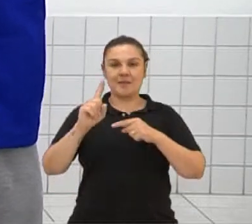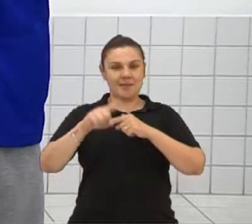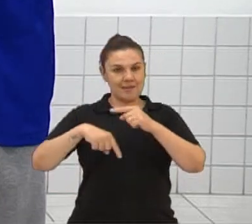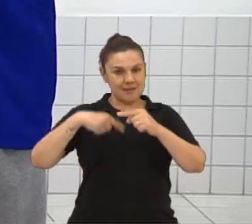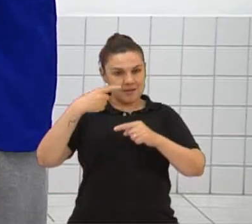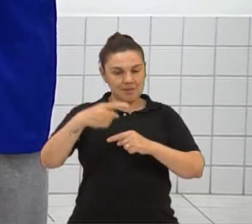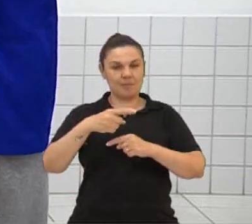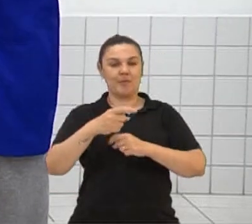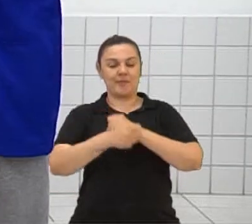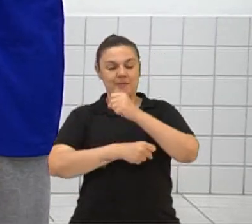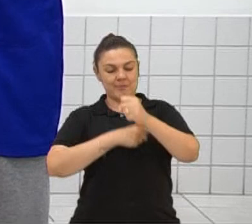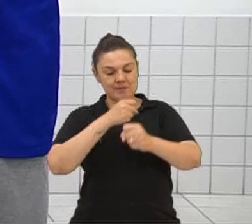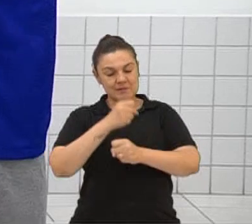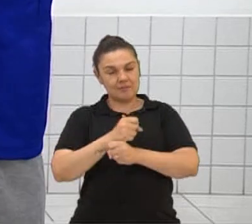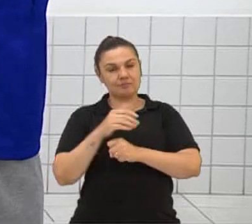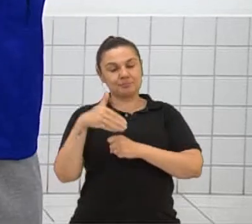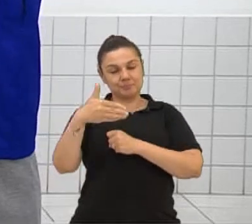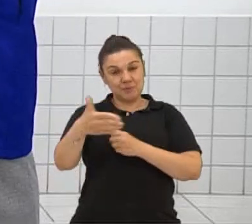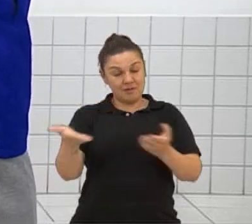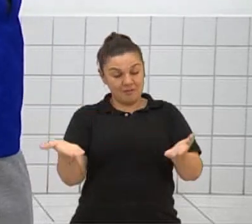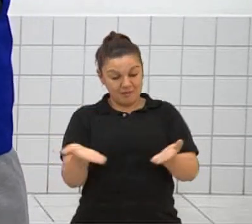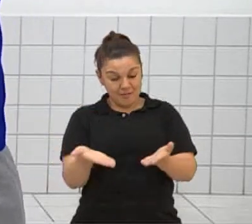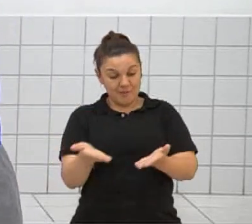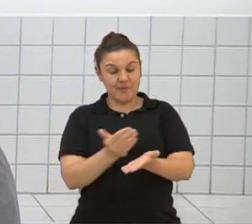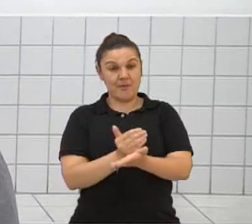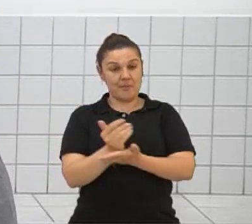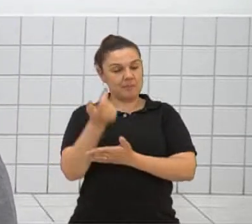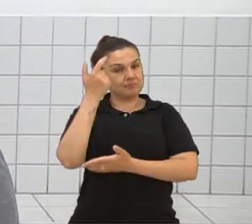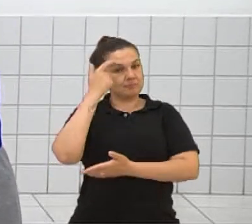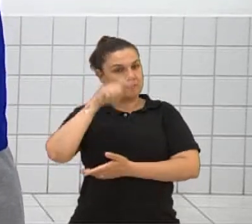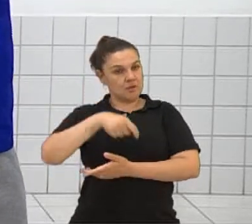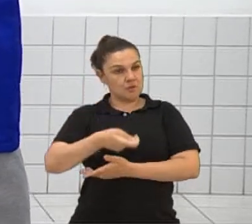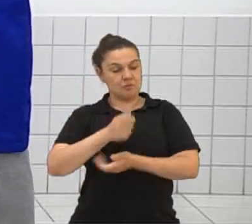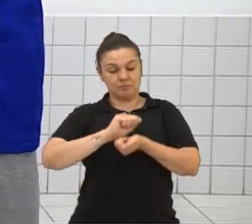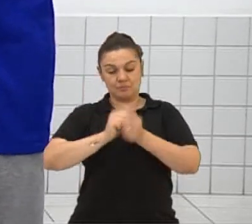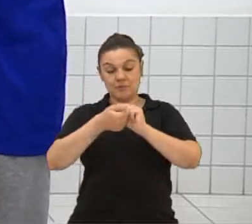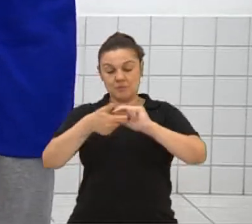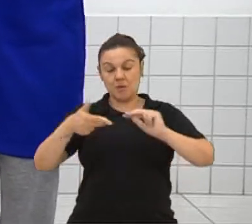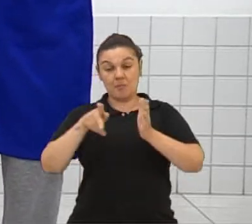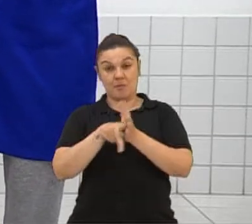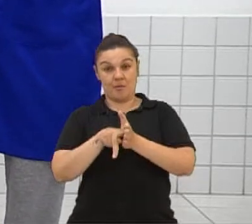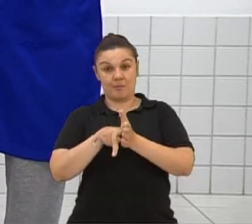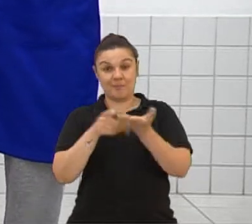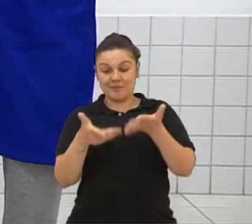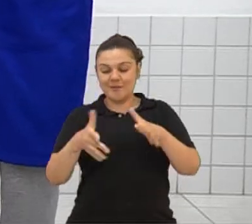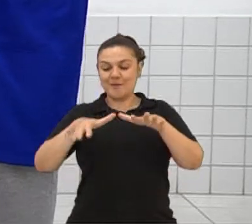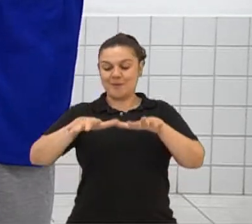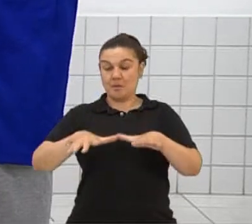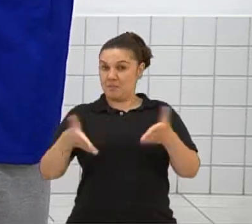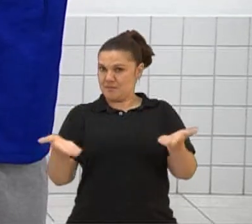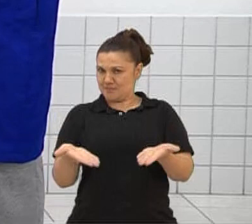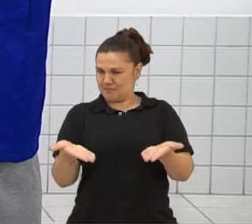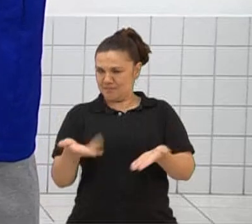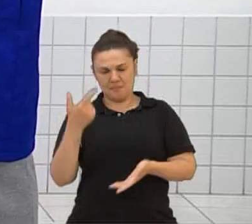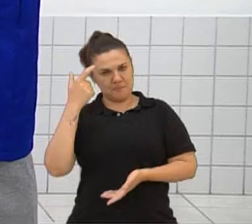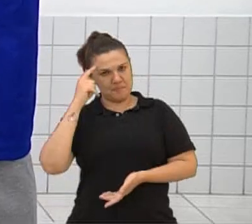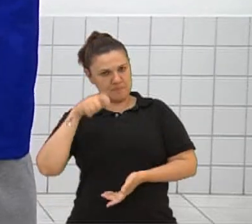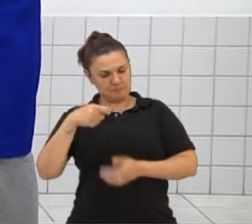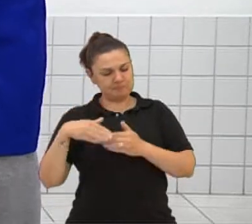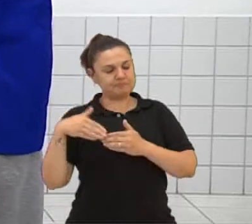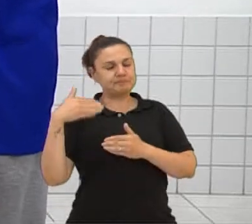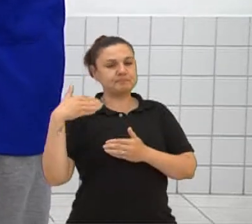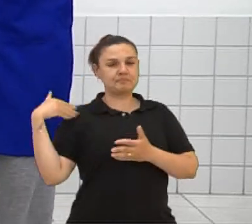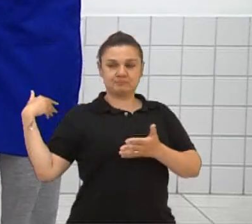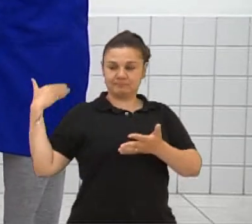depois, um tempo, né, bem recentemente, a gente começa a pensar agora no esporte de inclusão, mas isso ainda é bem recente, pensando ao longo da